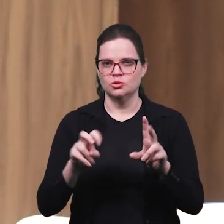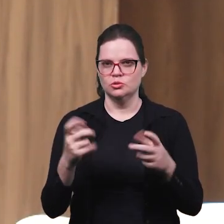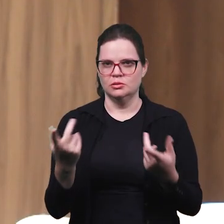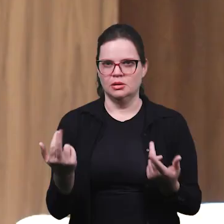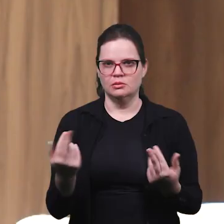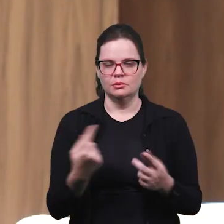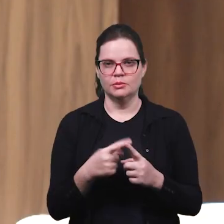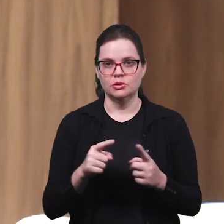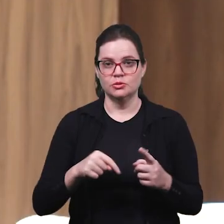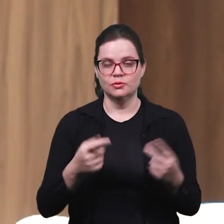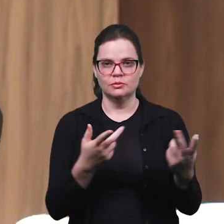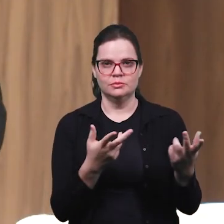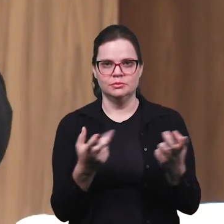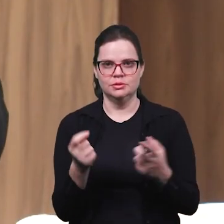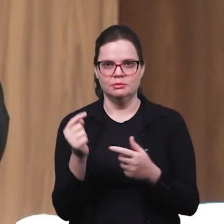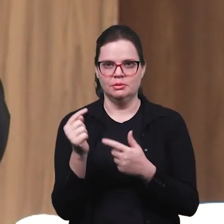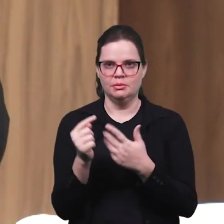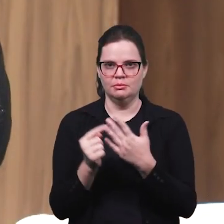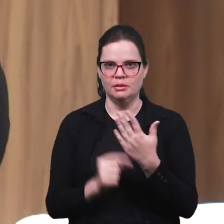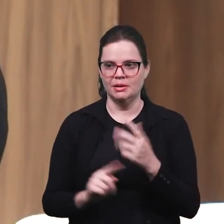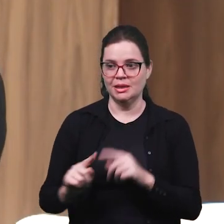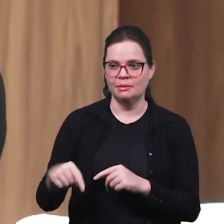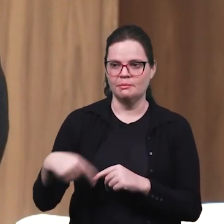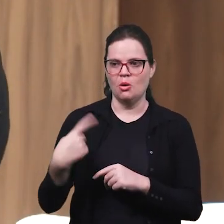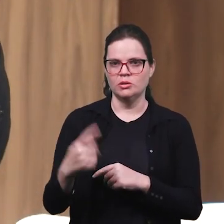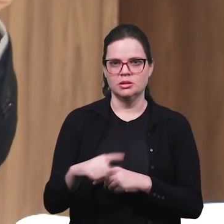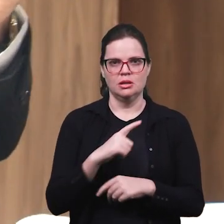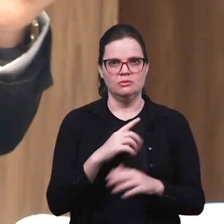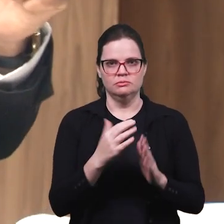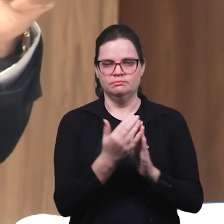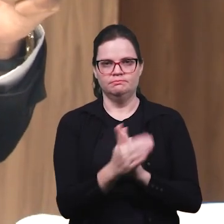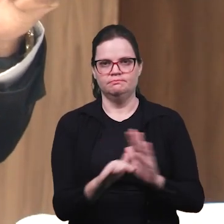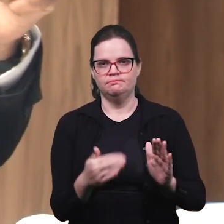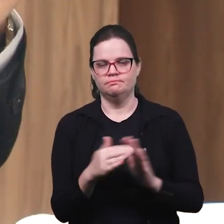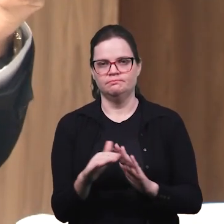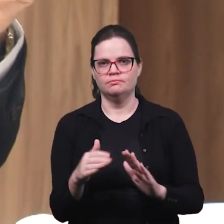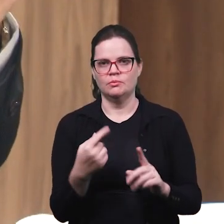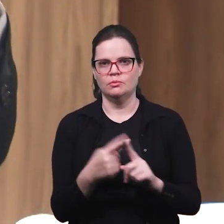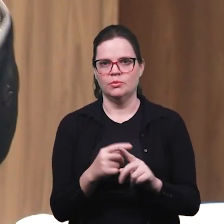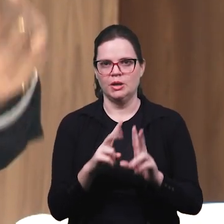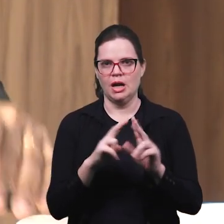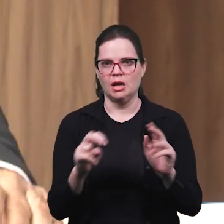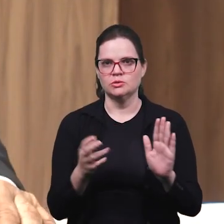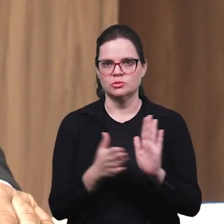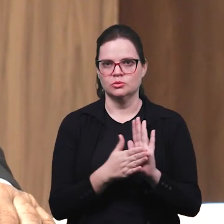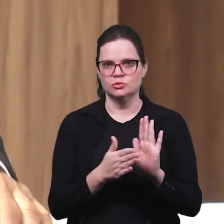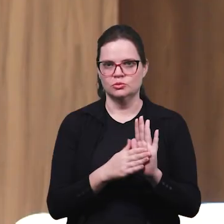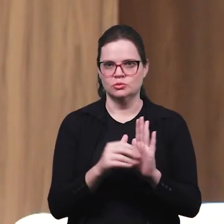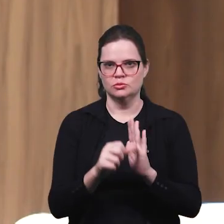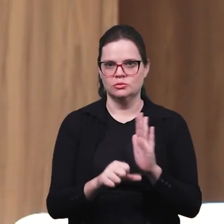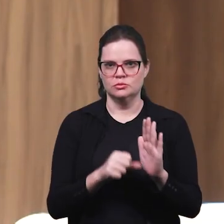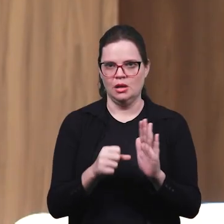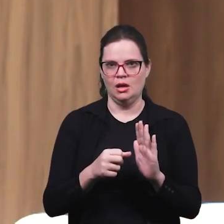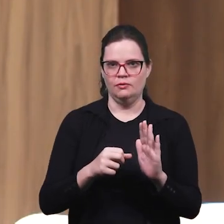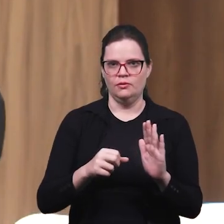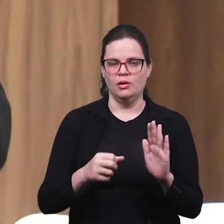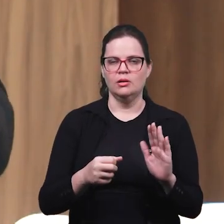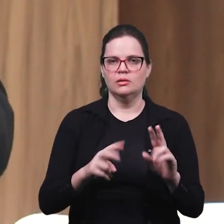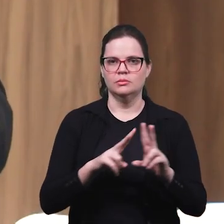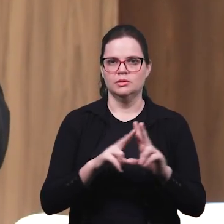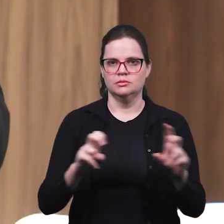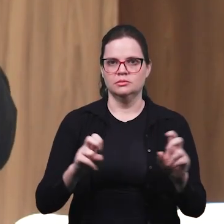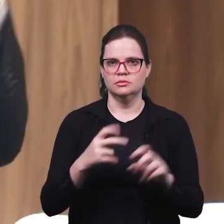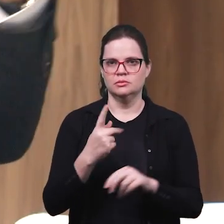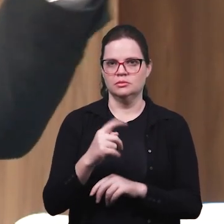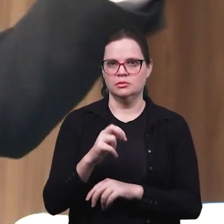mas vamos ver o seguinte, esses pontos foram trabalhados depois, porque quando nós falamos do pré-reformador, vai ter que citar esses